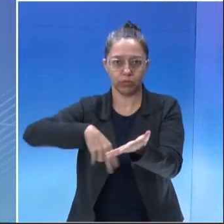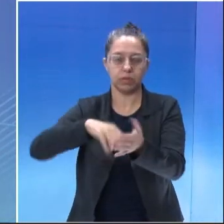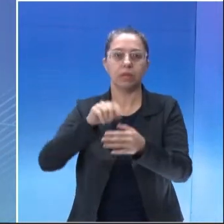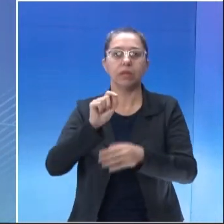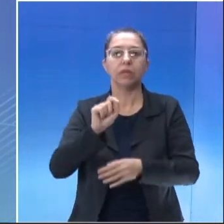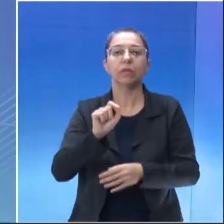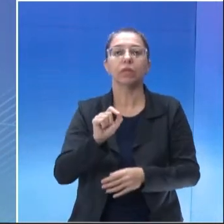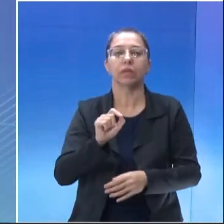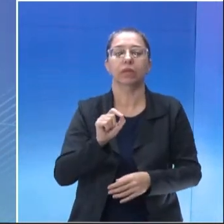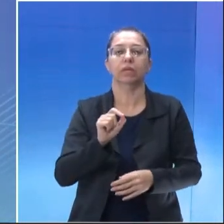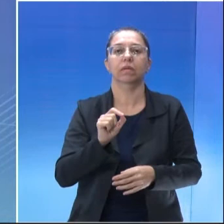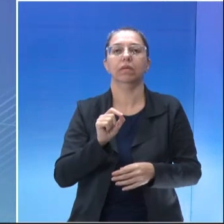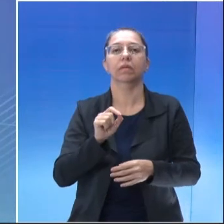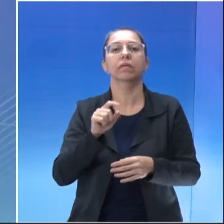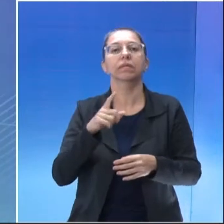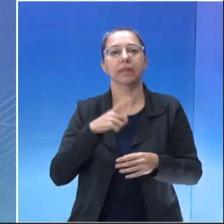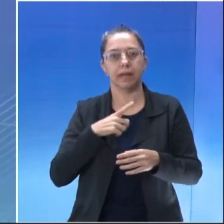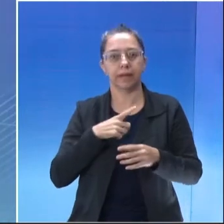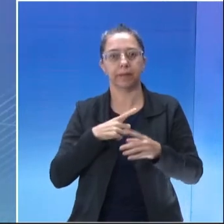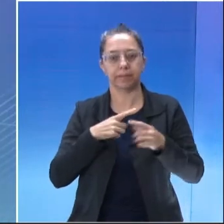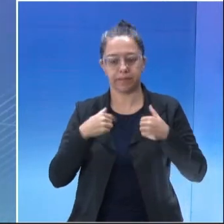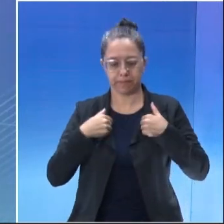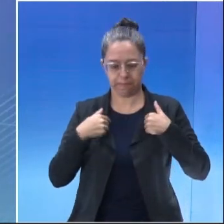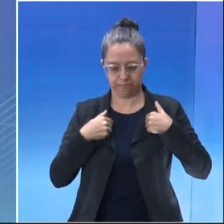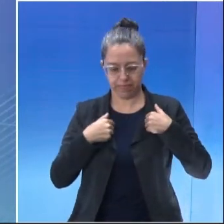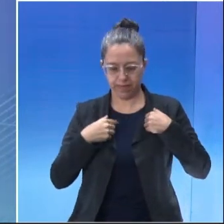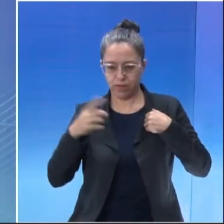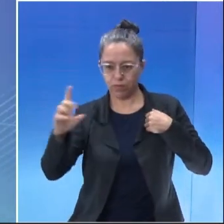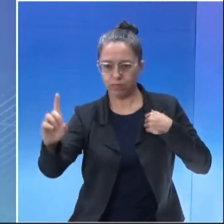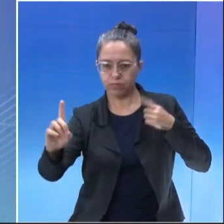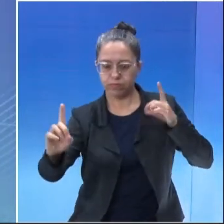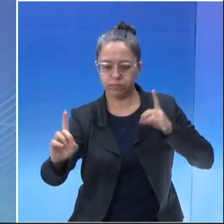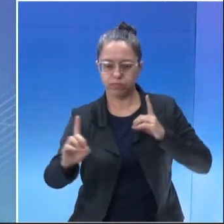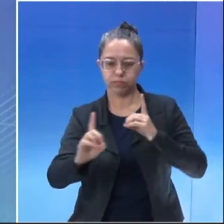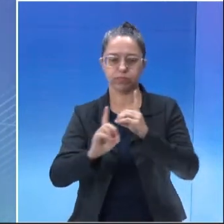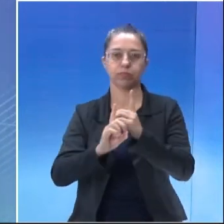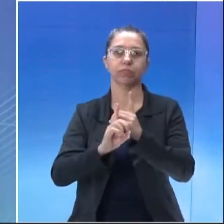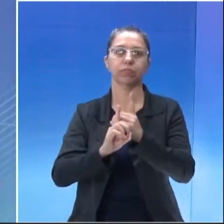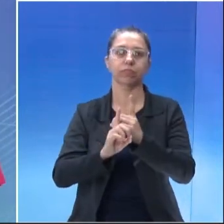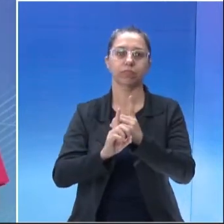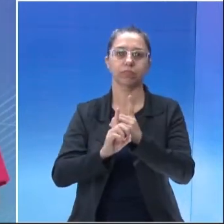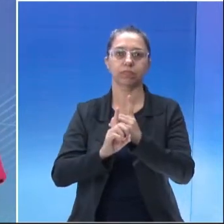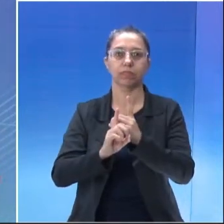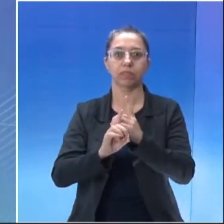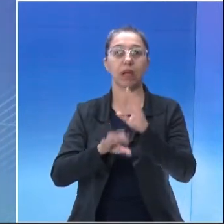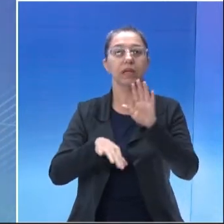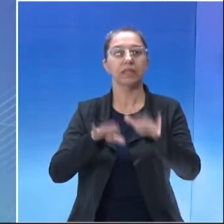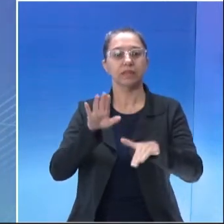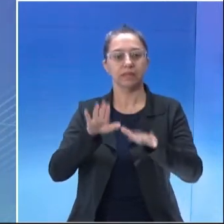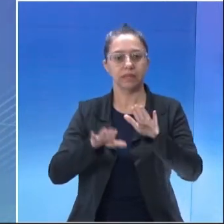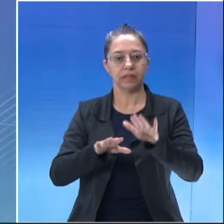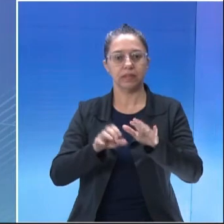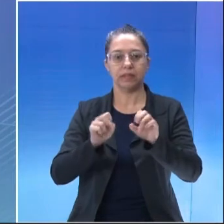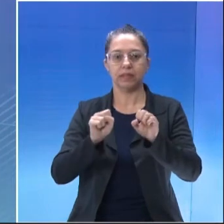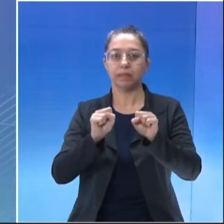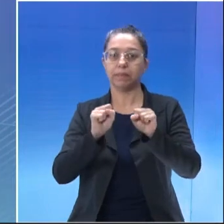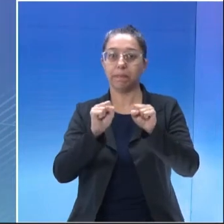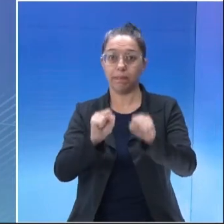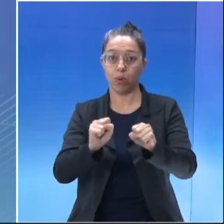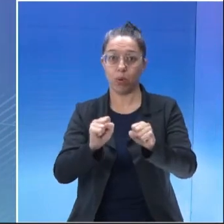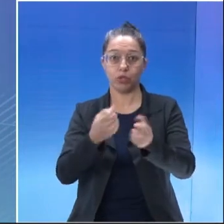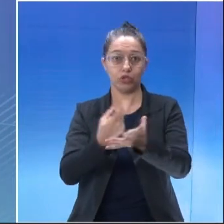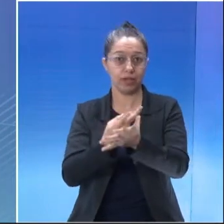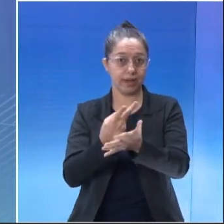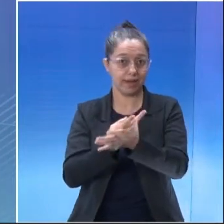vemos que realmente aproximou o leitor, isso aí pode ser uma questão que você pode levar ao erro, porque aproxima, né? Ele